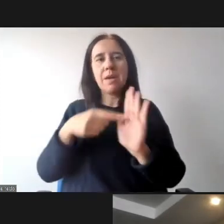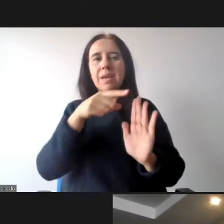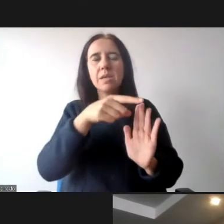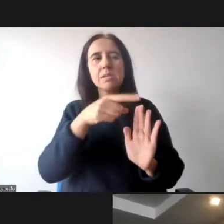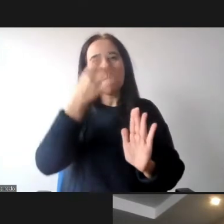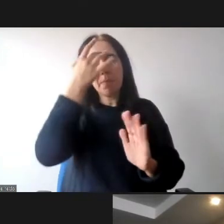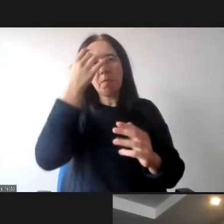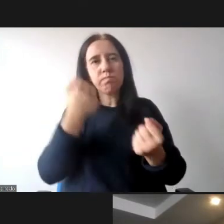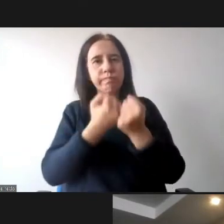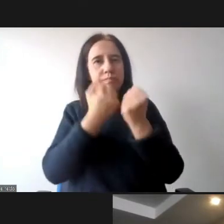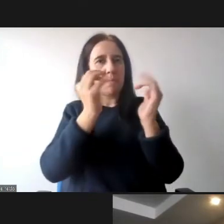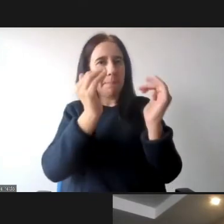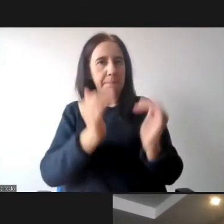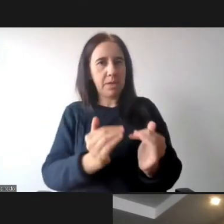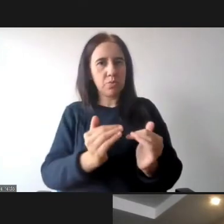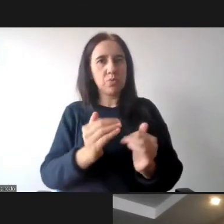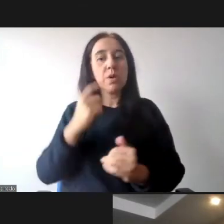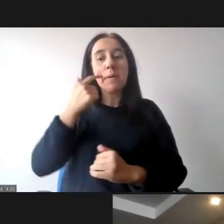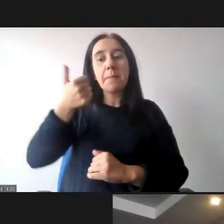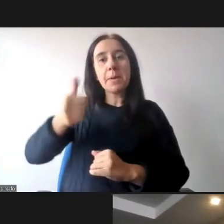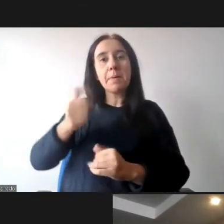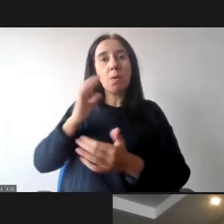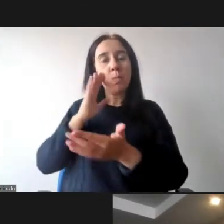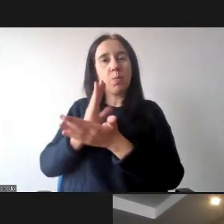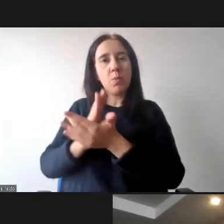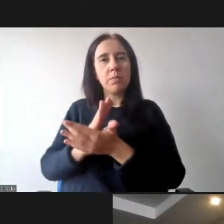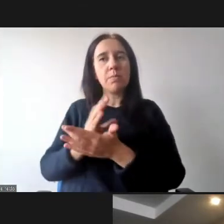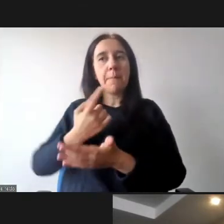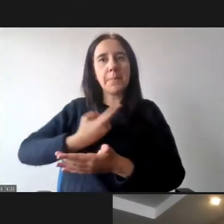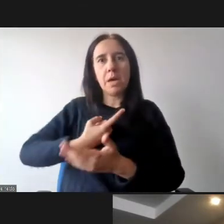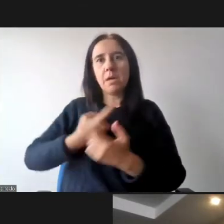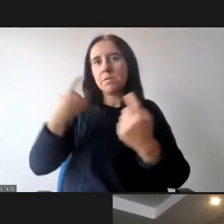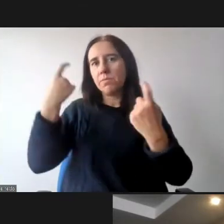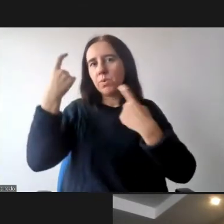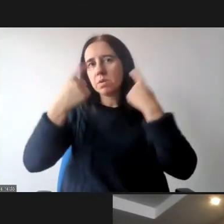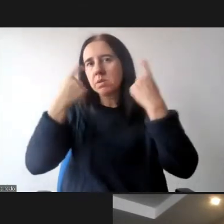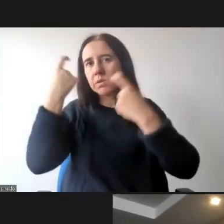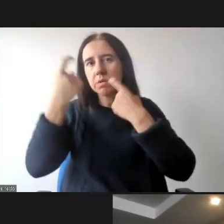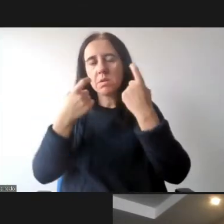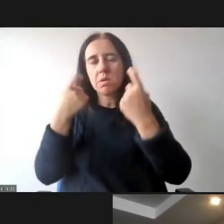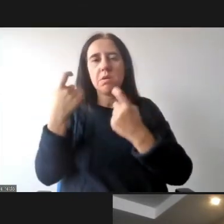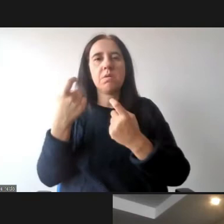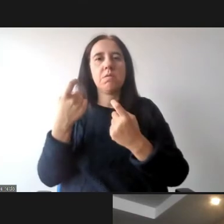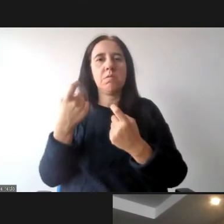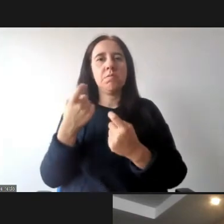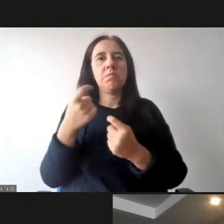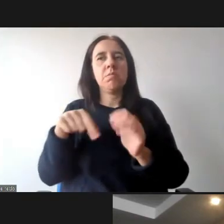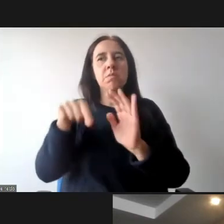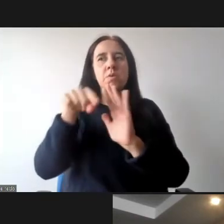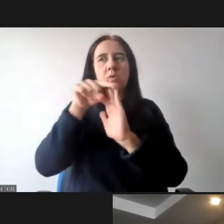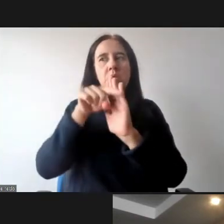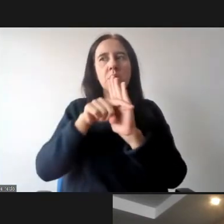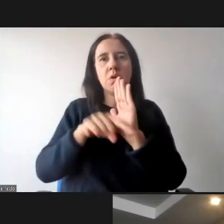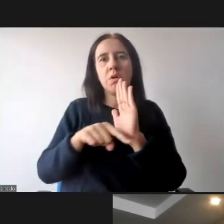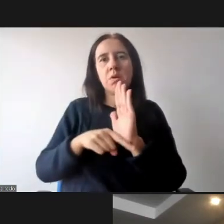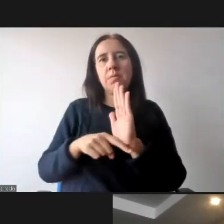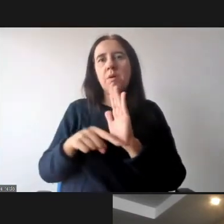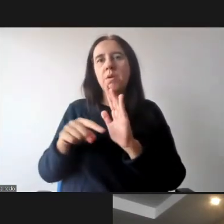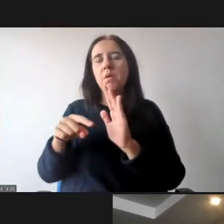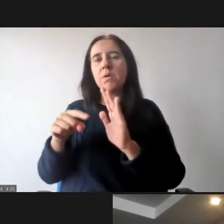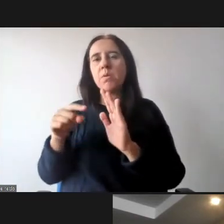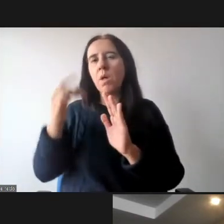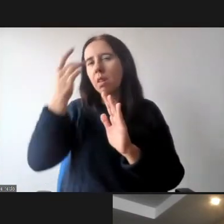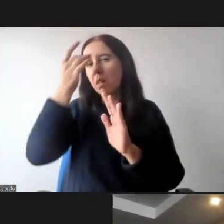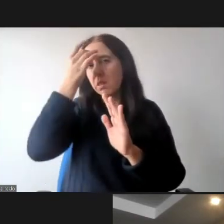controversos. O último teste, como implica esta ponderação entre normas, a formulação de juízos,